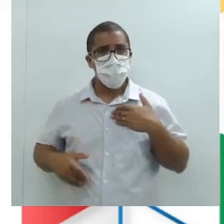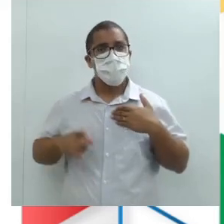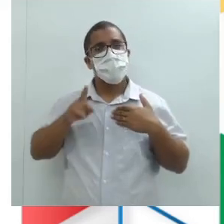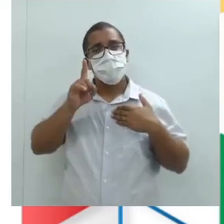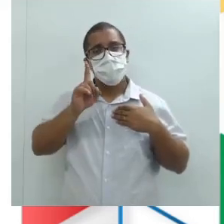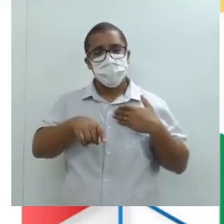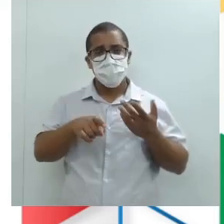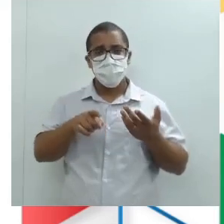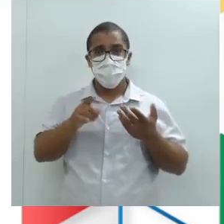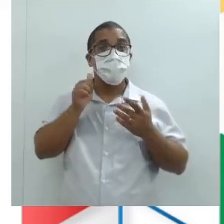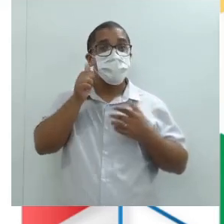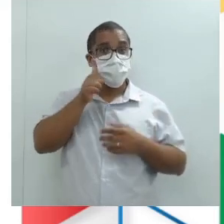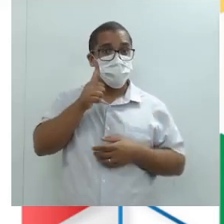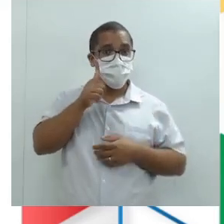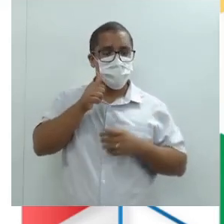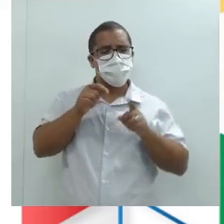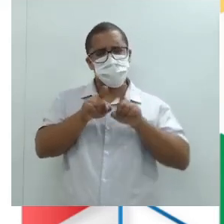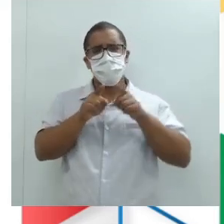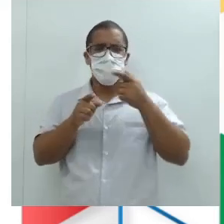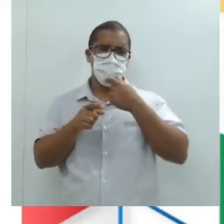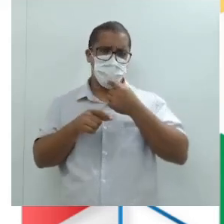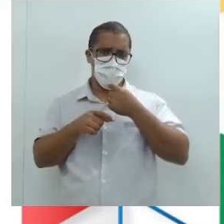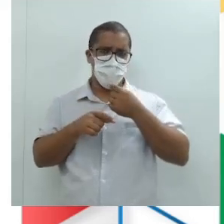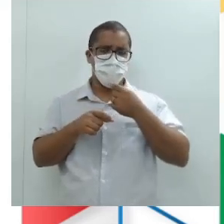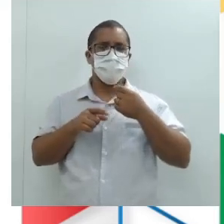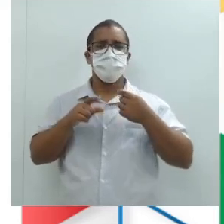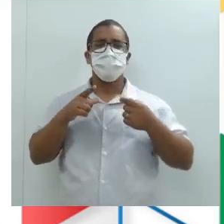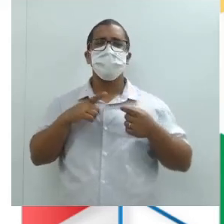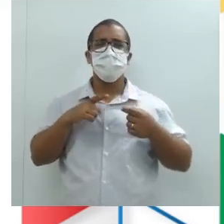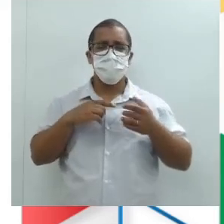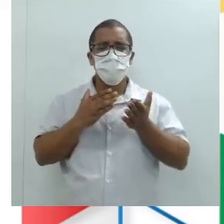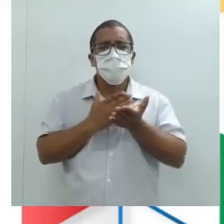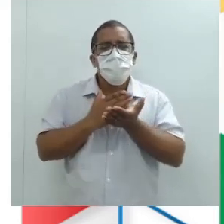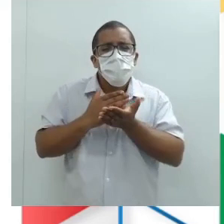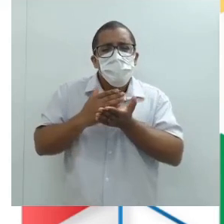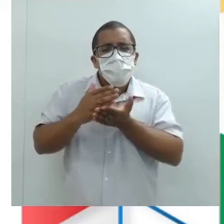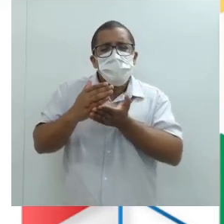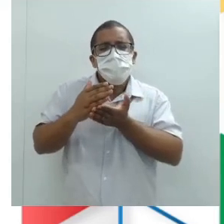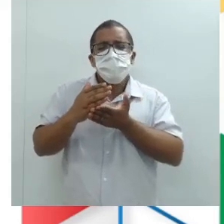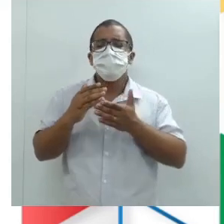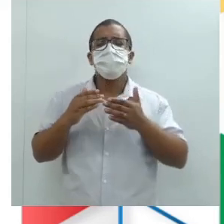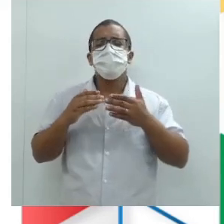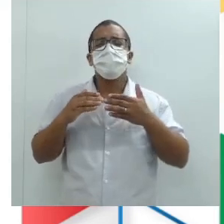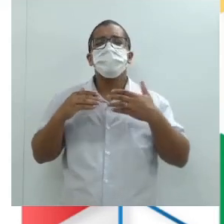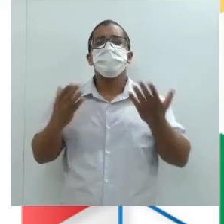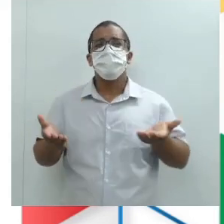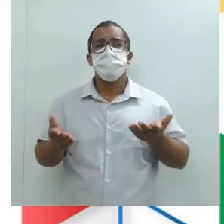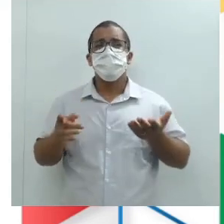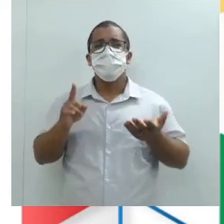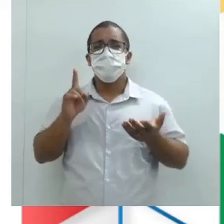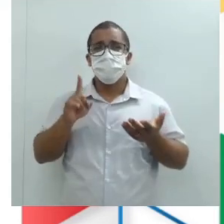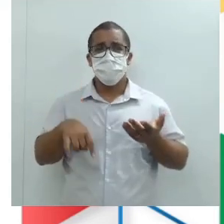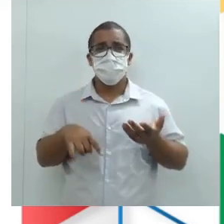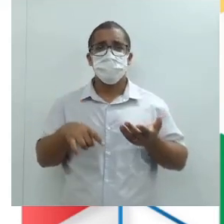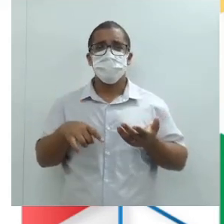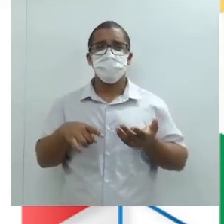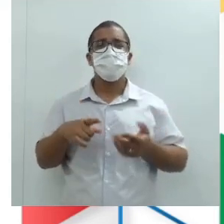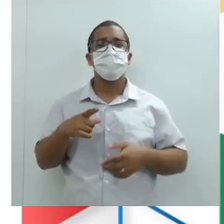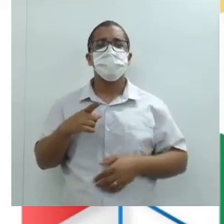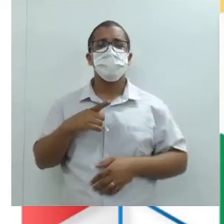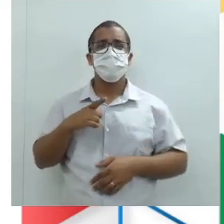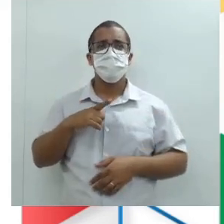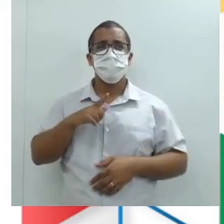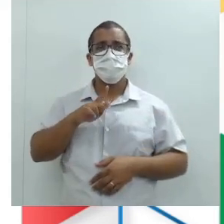puberdade feminina e masculina, ela tem início quanto ali a glândula que a gente chama